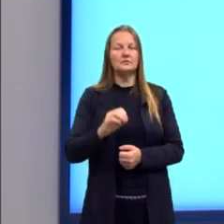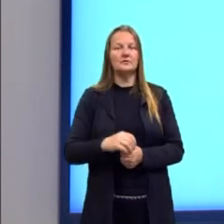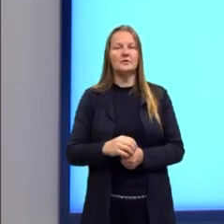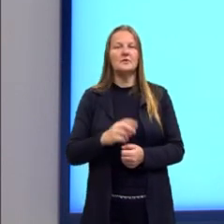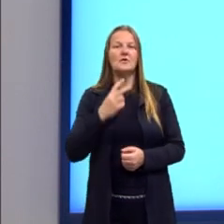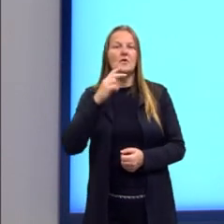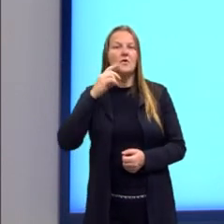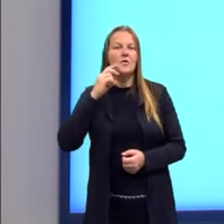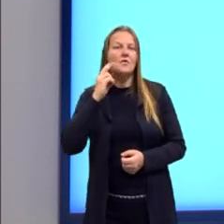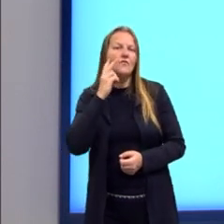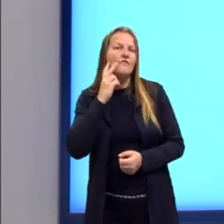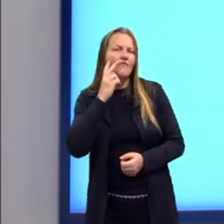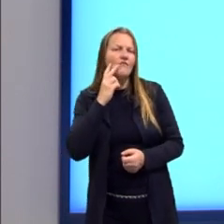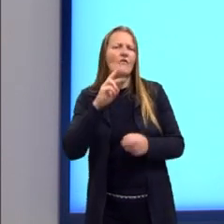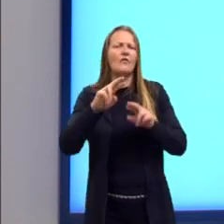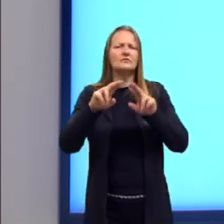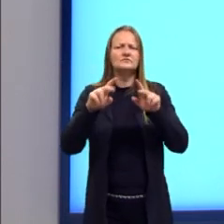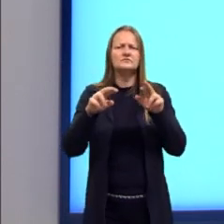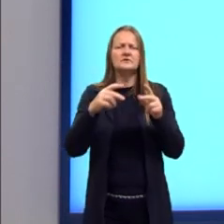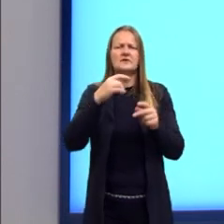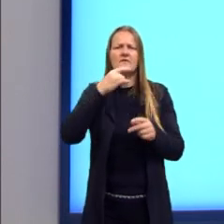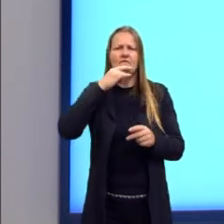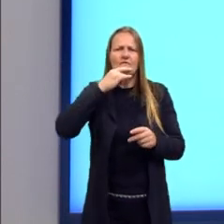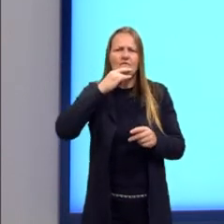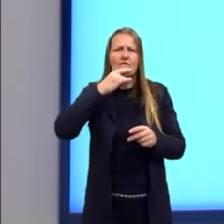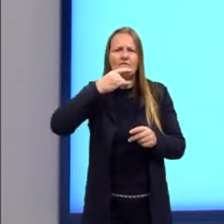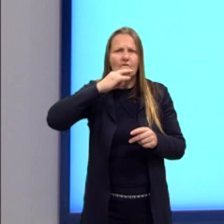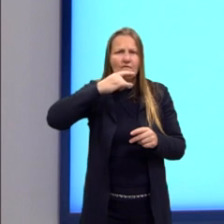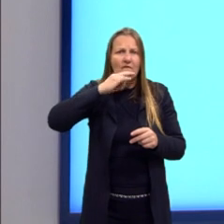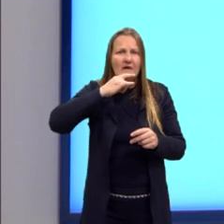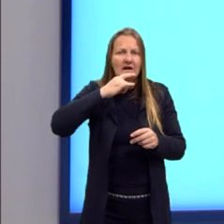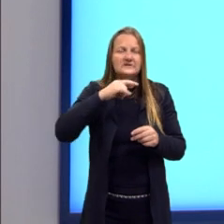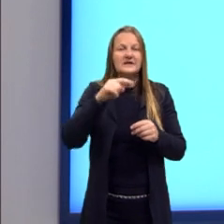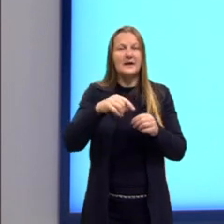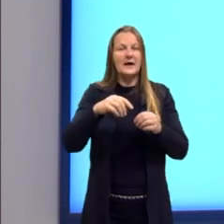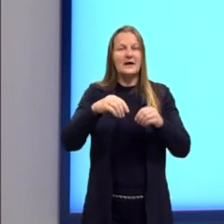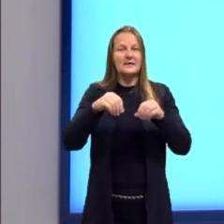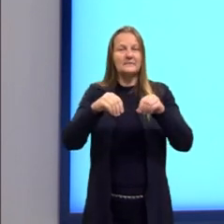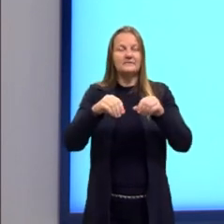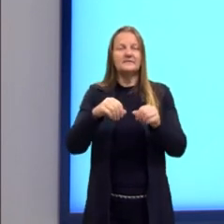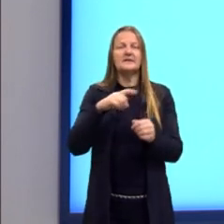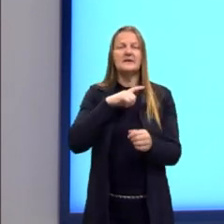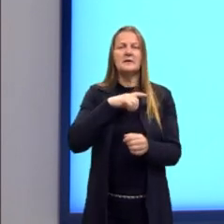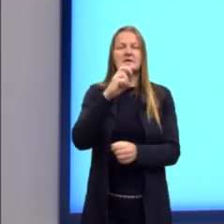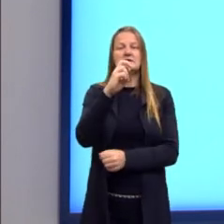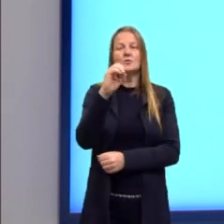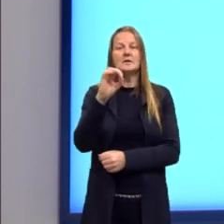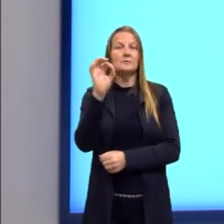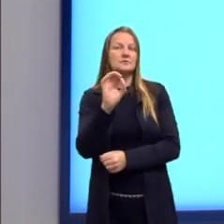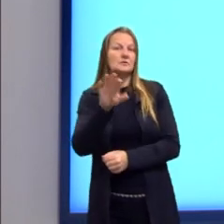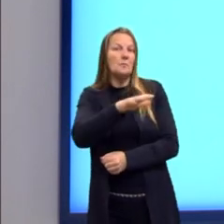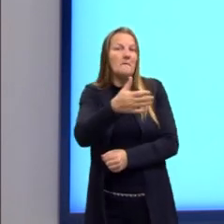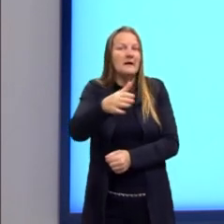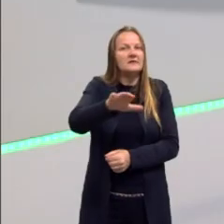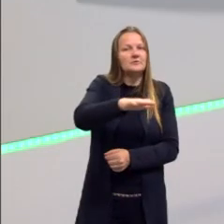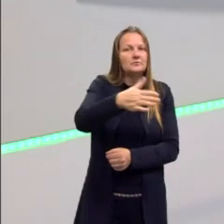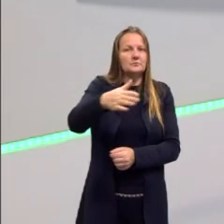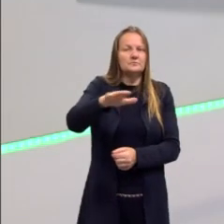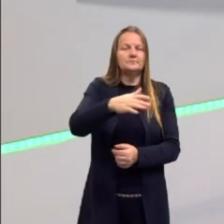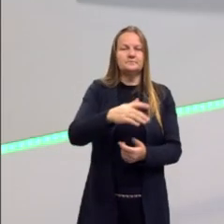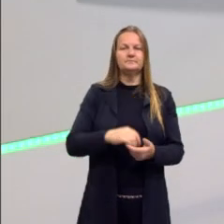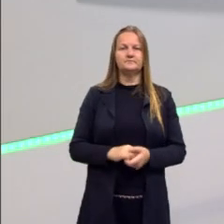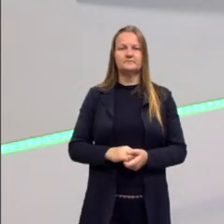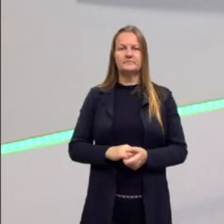vodka whisky 40 porcento cachaça já que eu sou da terra da cachaça pode ter até cinquenta por cento então